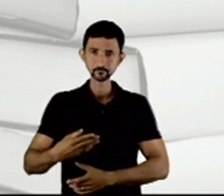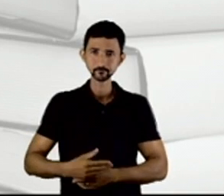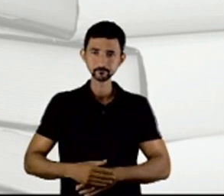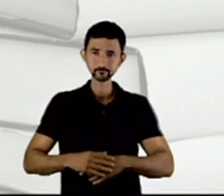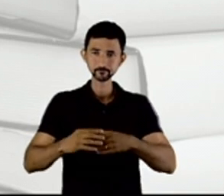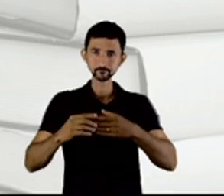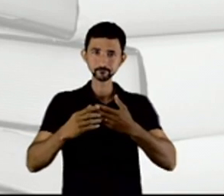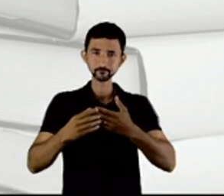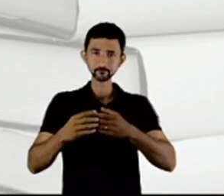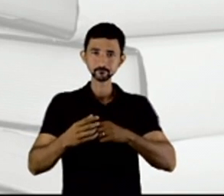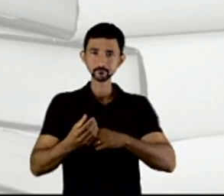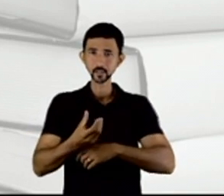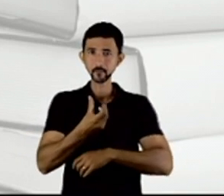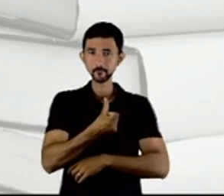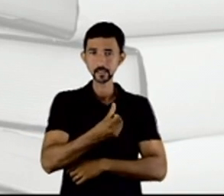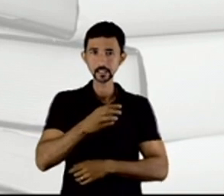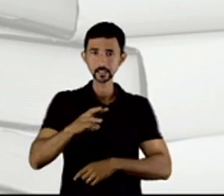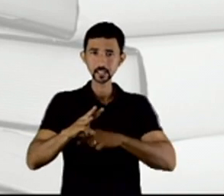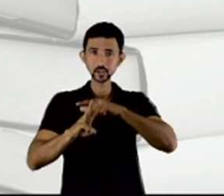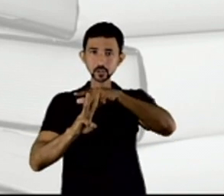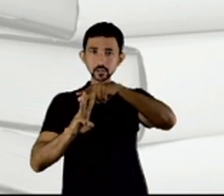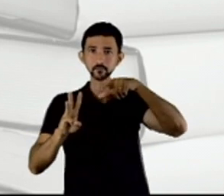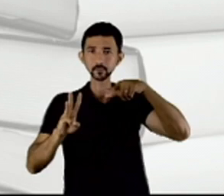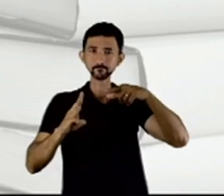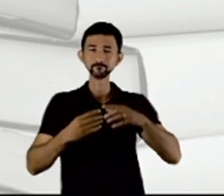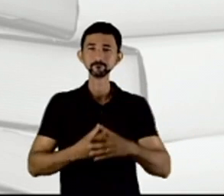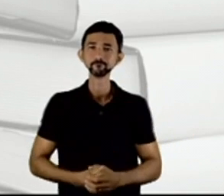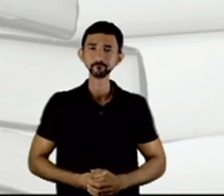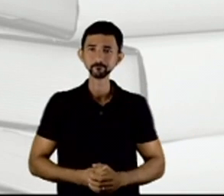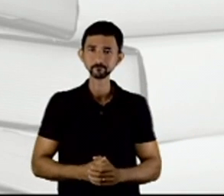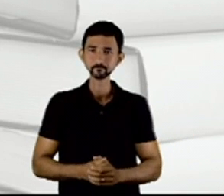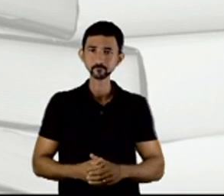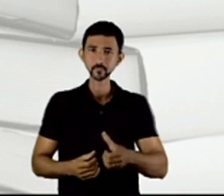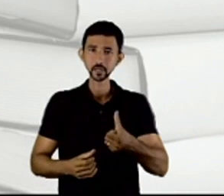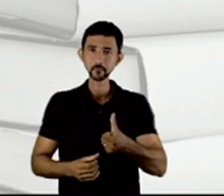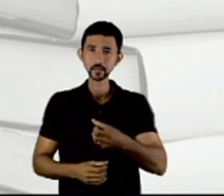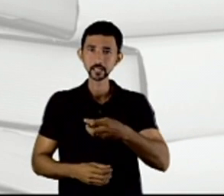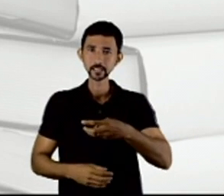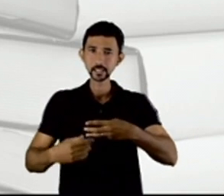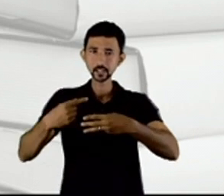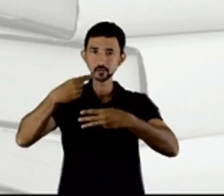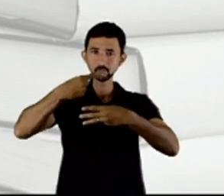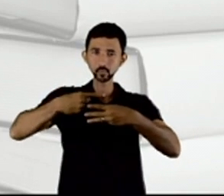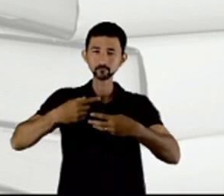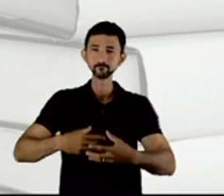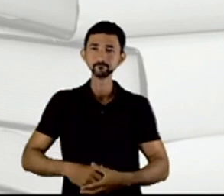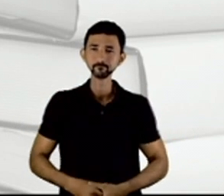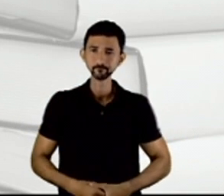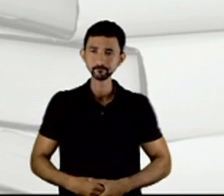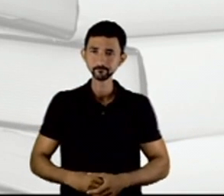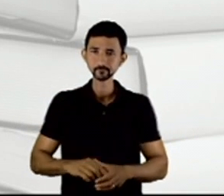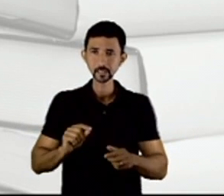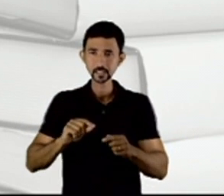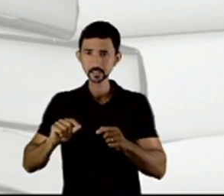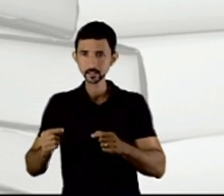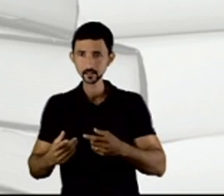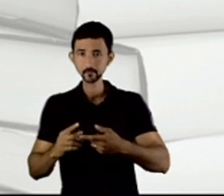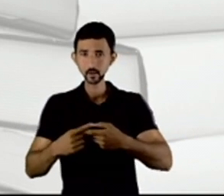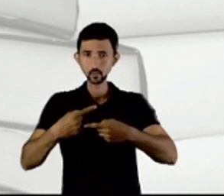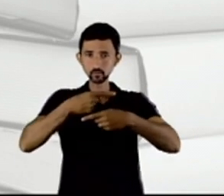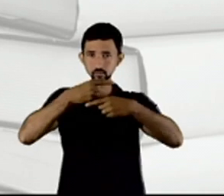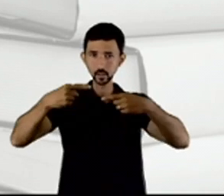cima, certo? Em vez de eu colocar 63, 63, 63 reticências, isso aí é outra forma de